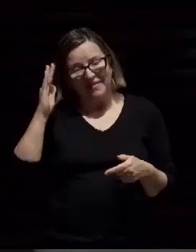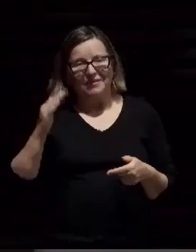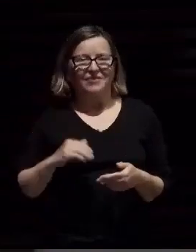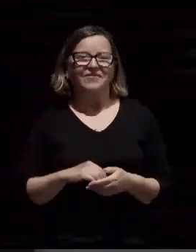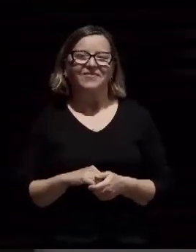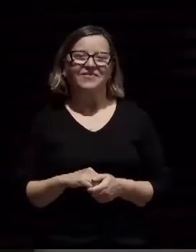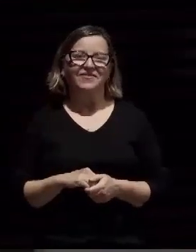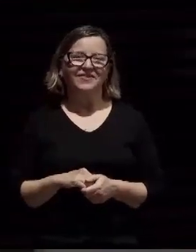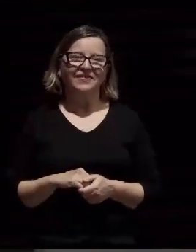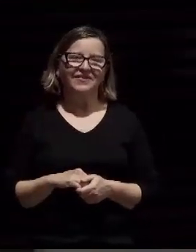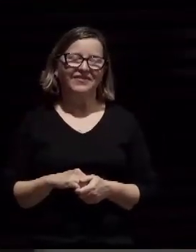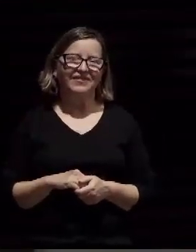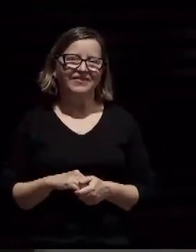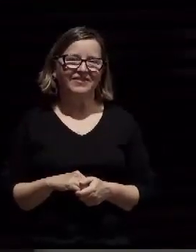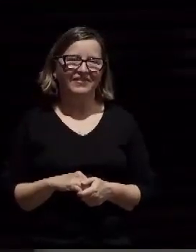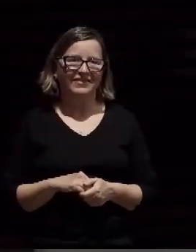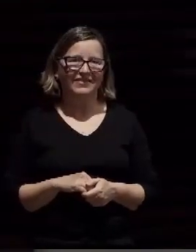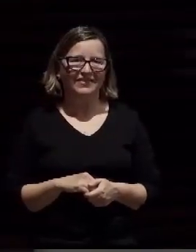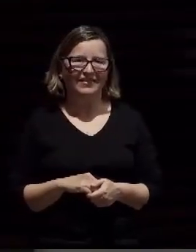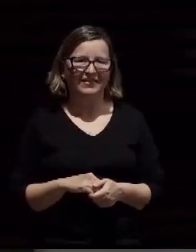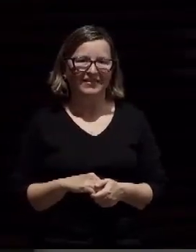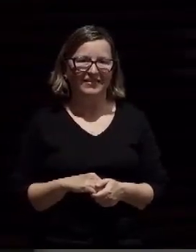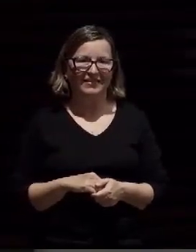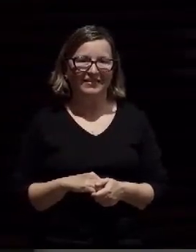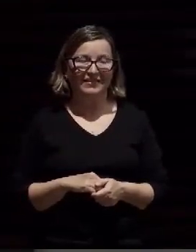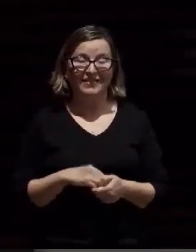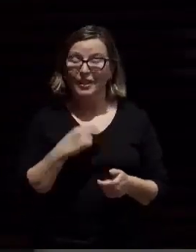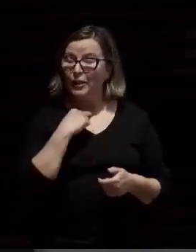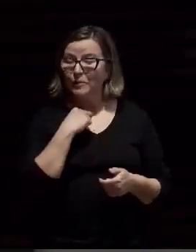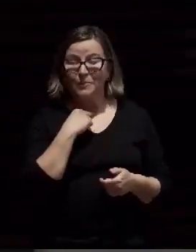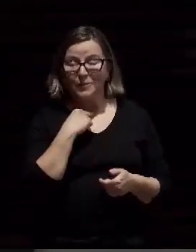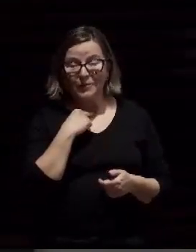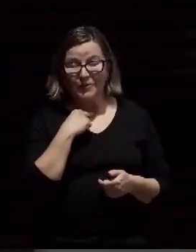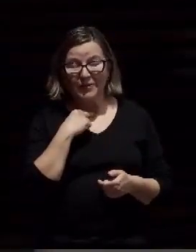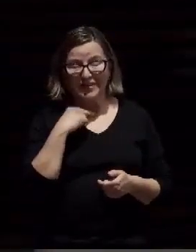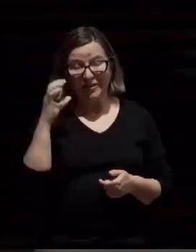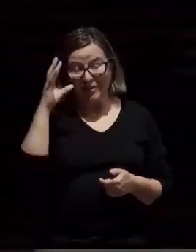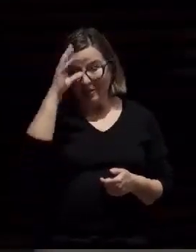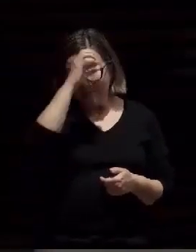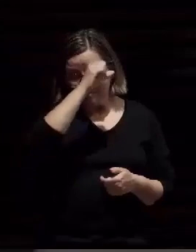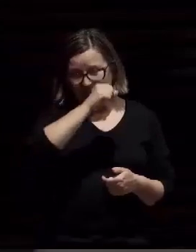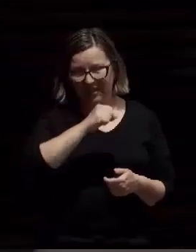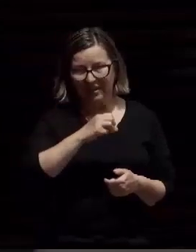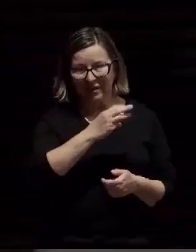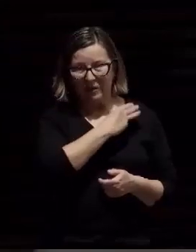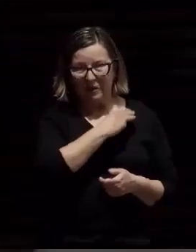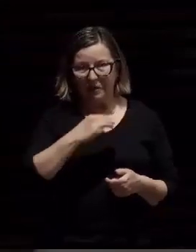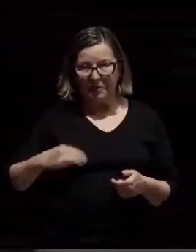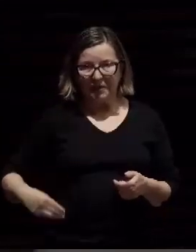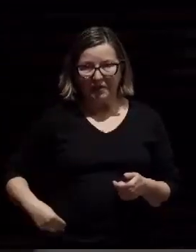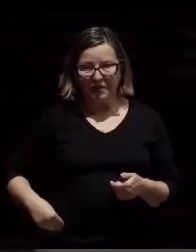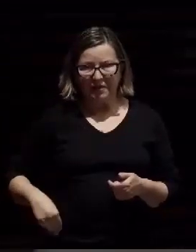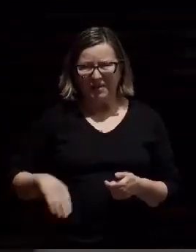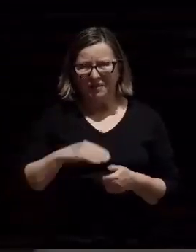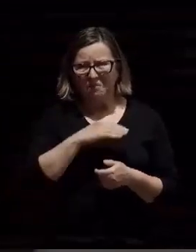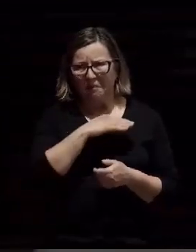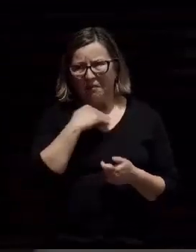Eles simplesmente não podiam entender o conceito de um Messias moribundo,